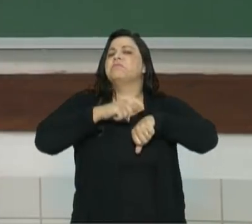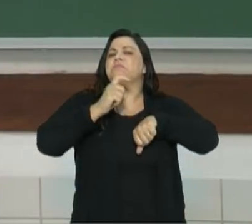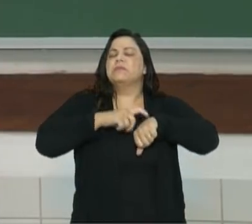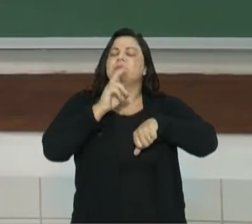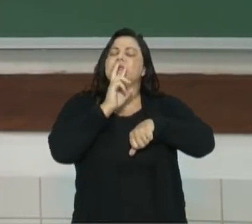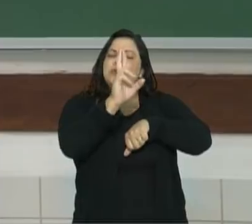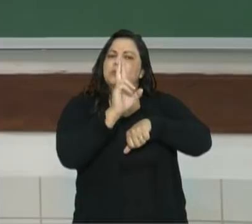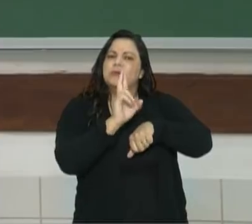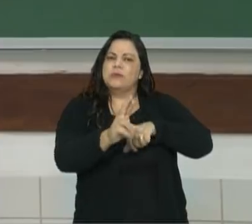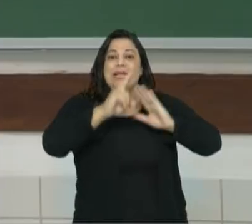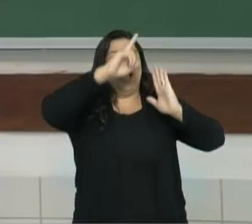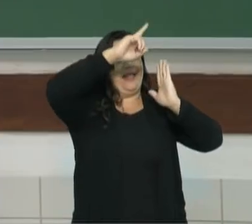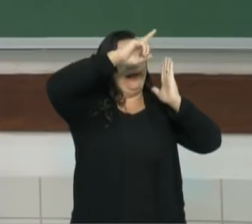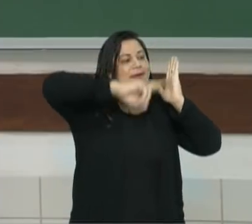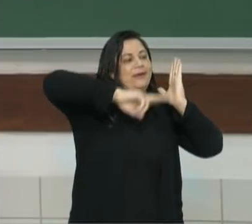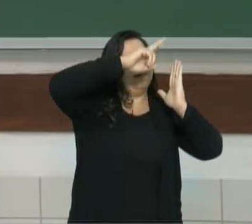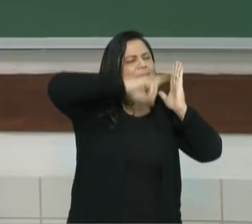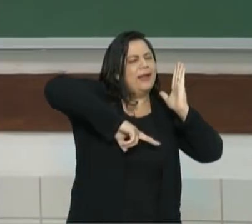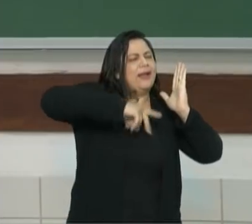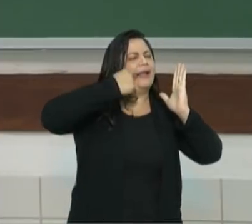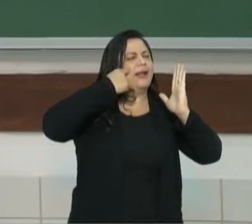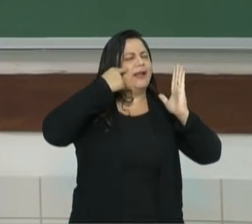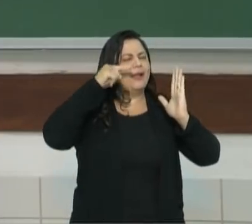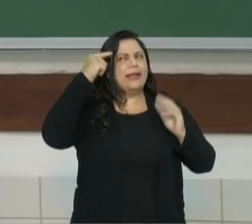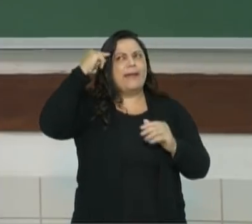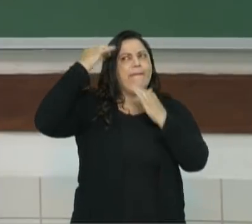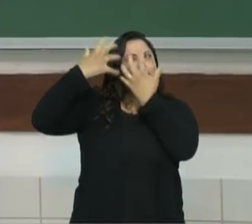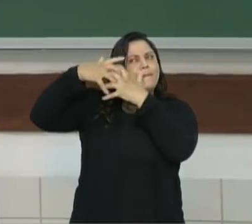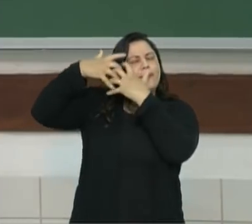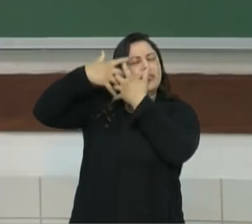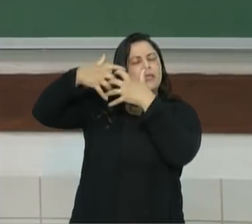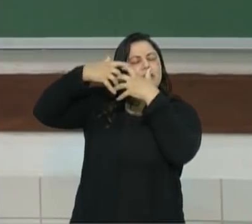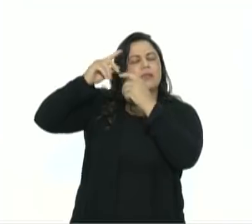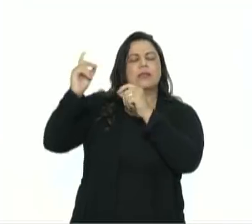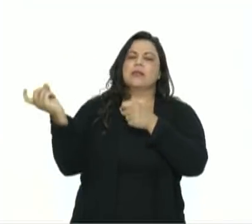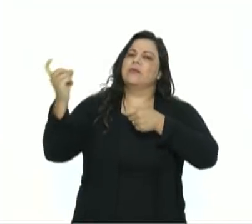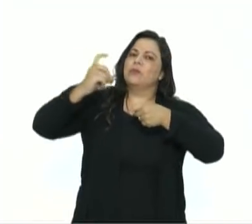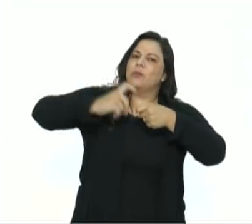você dar uma lida, esquematizar o exercício, e daqui a pouco a gente responde essa questão.